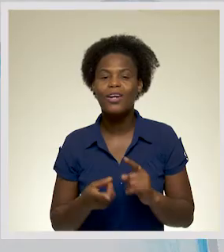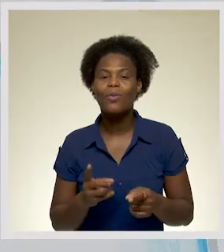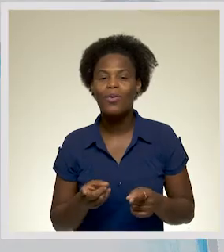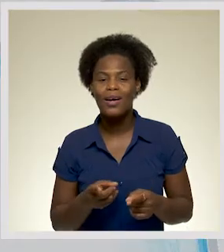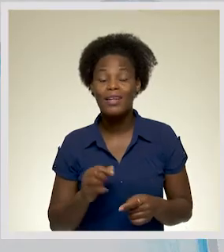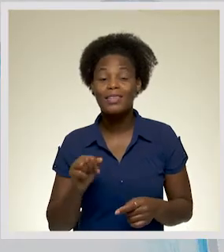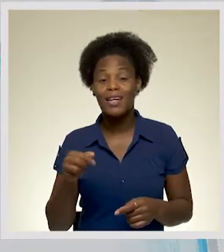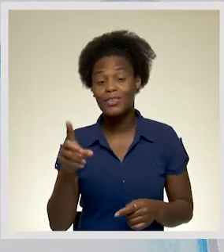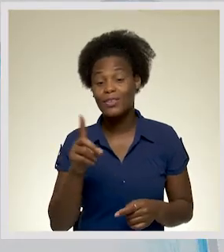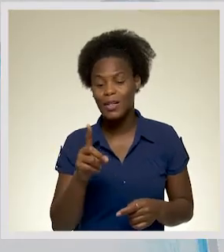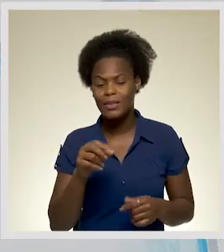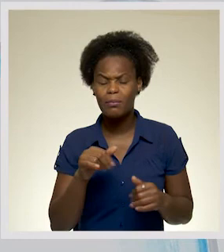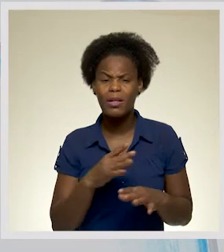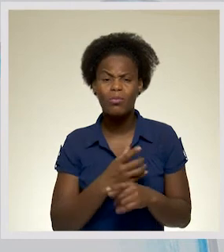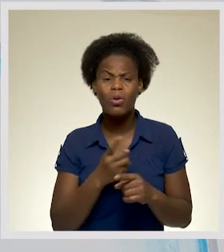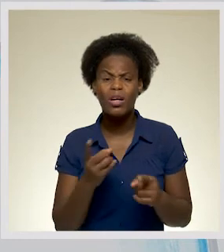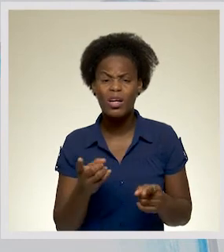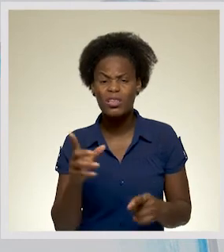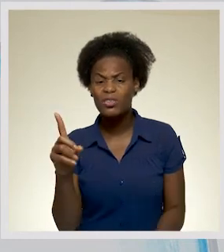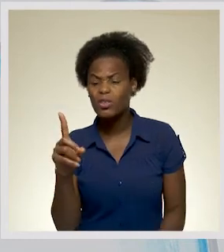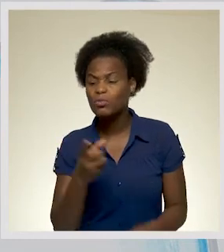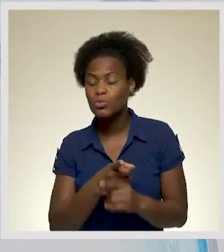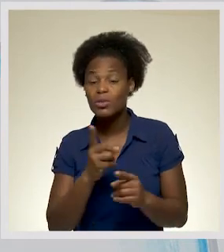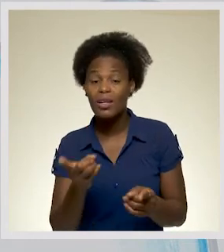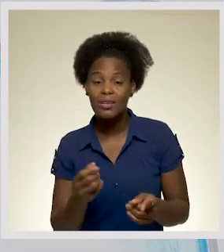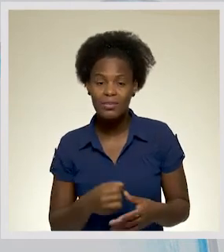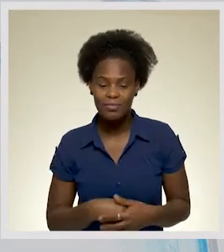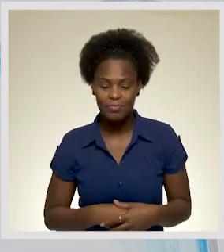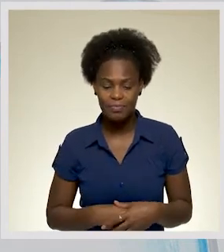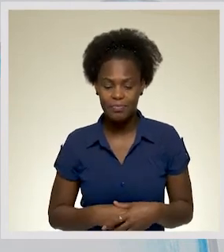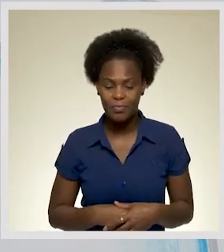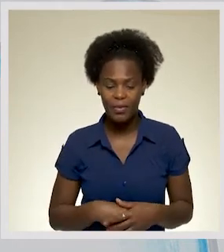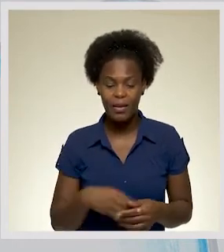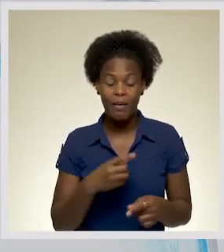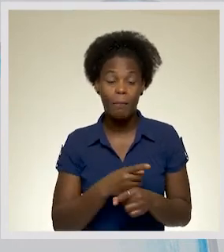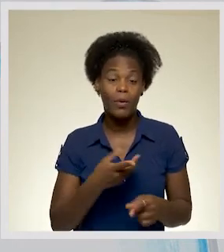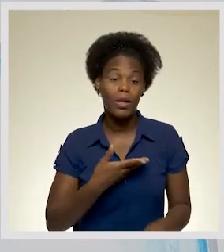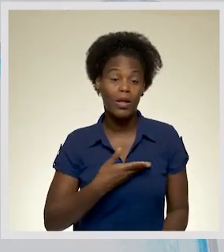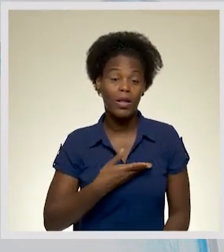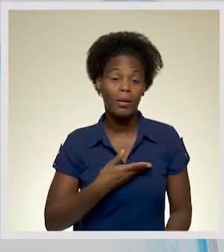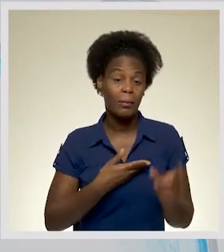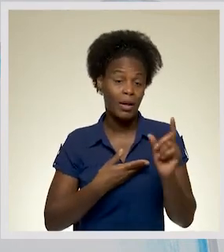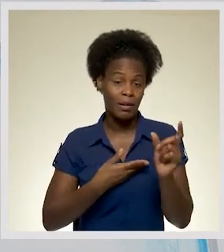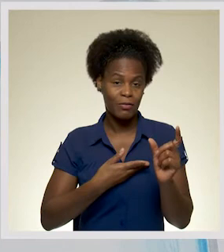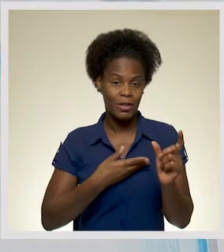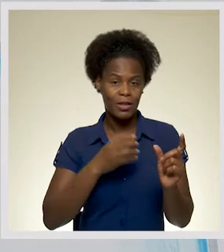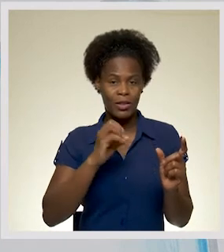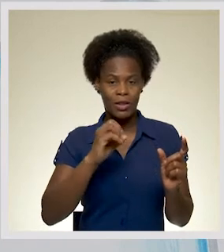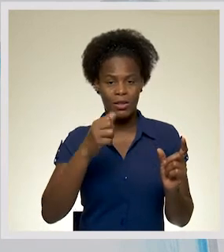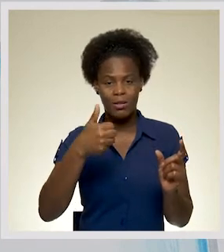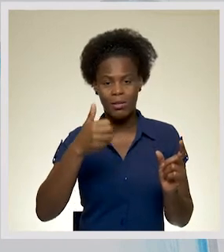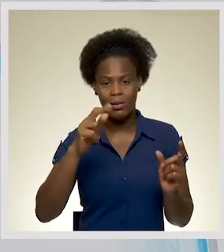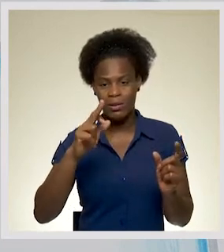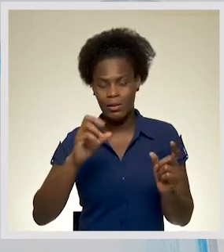Mas por que é que escolheram 6? Porque o dobro utilizam... Qual é a expressão? Qual é